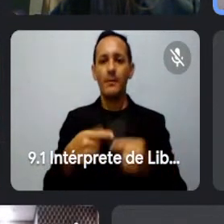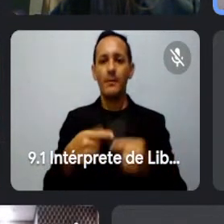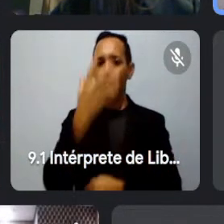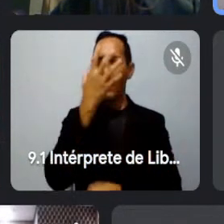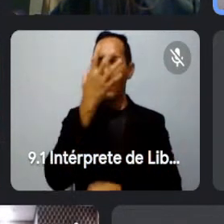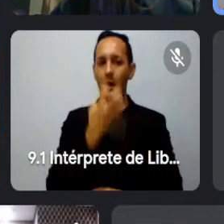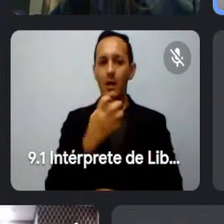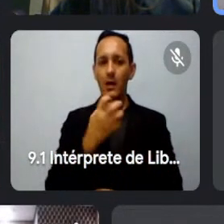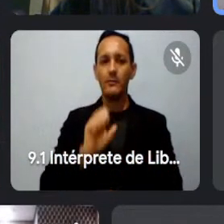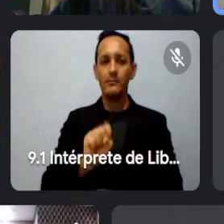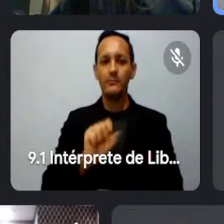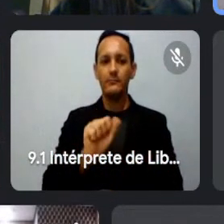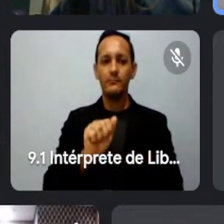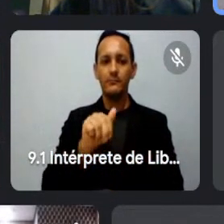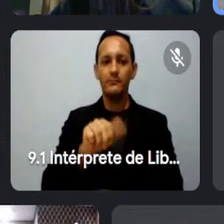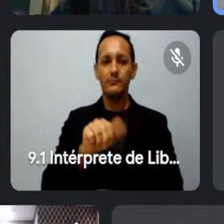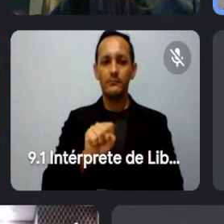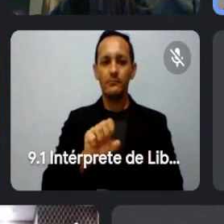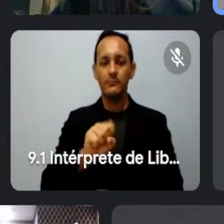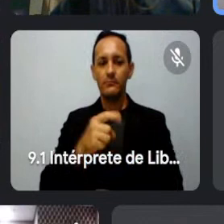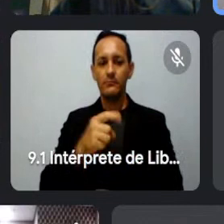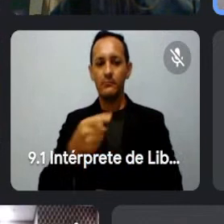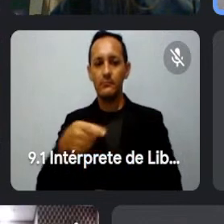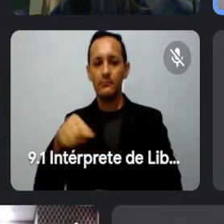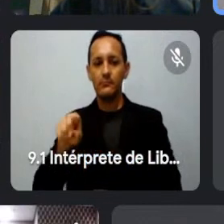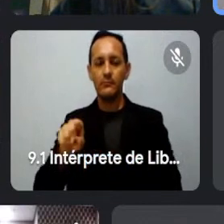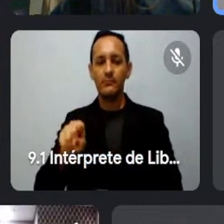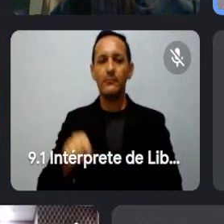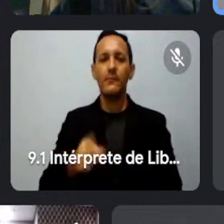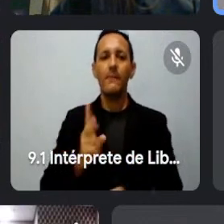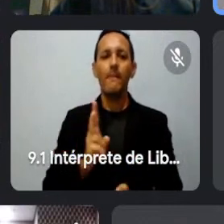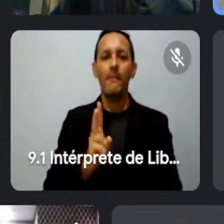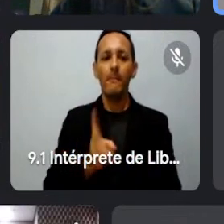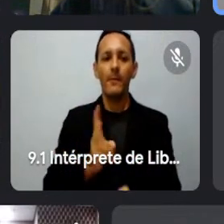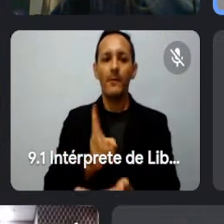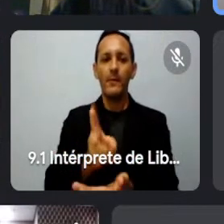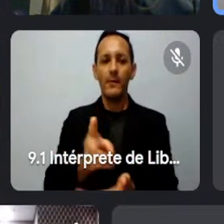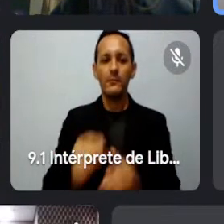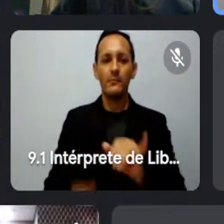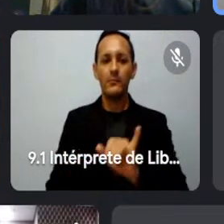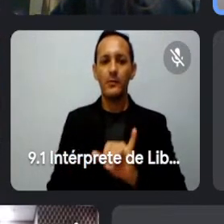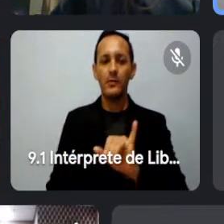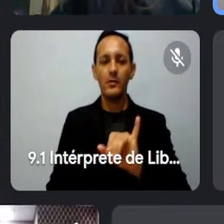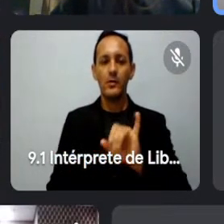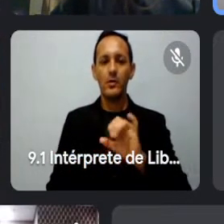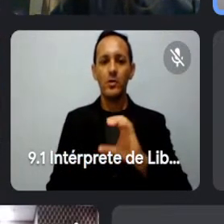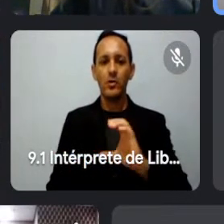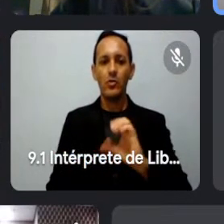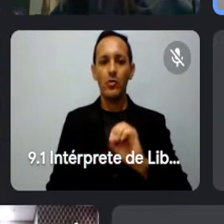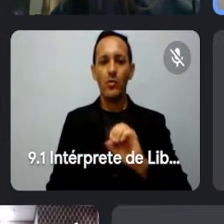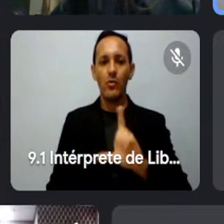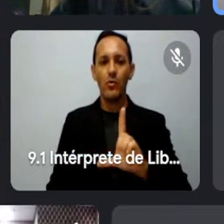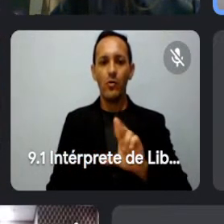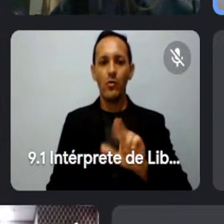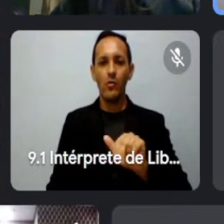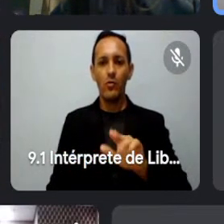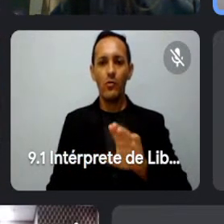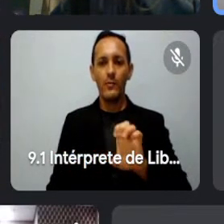pense que não é o caso de dar provimento mantendo-se incólume a sentença afiado aparecer